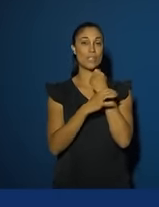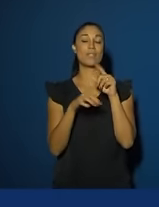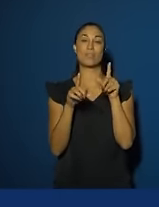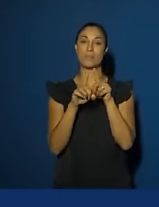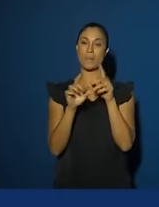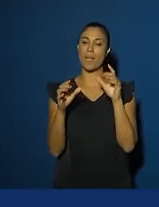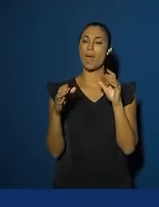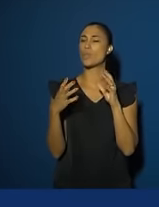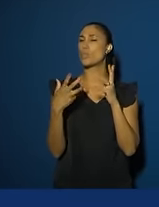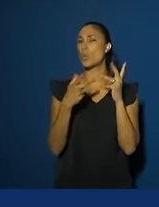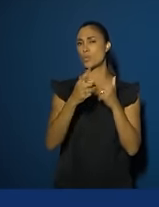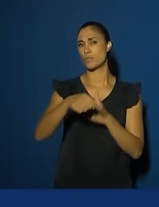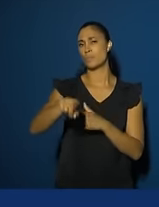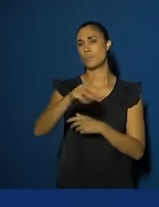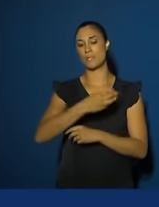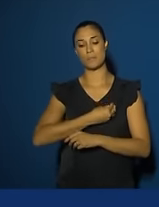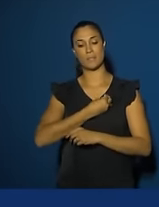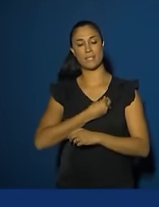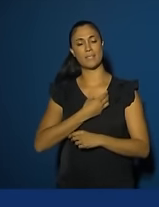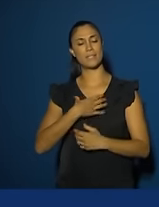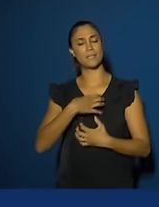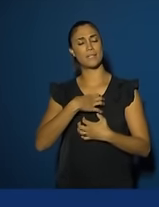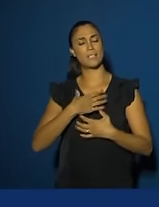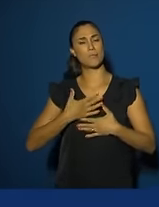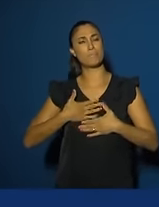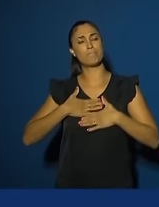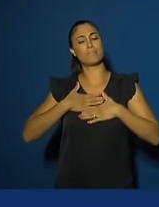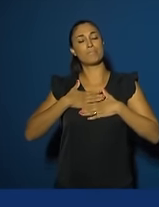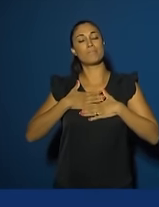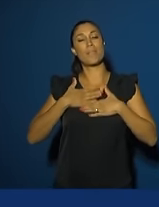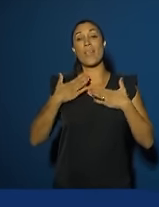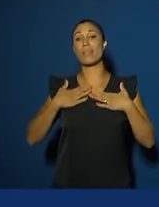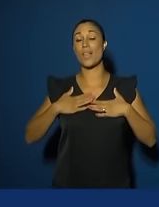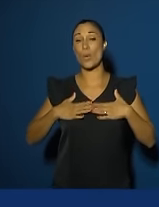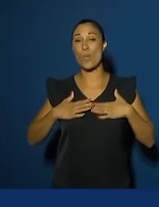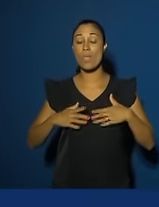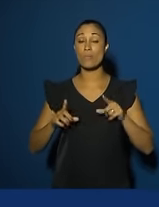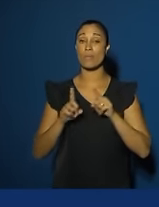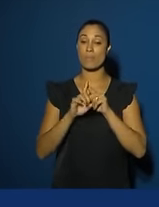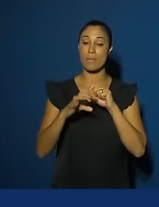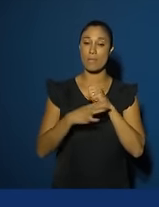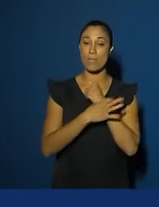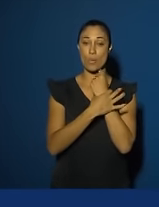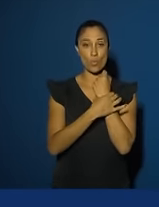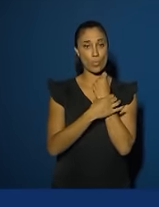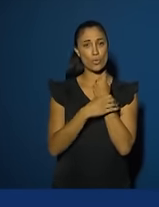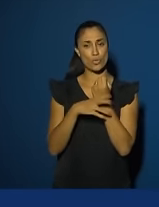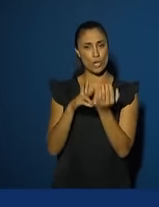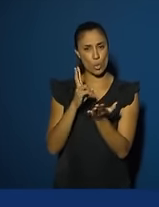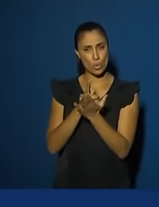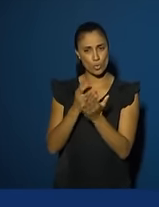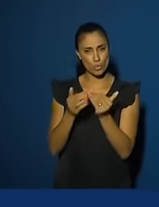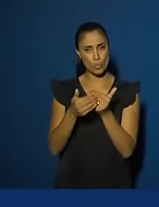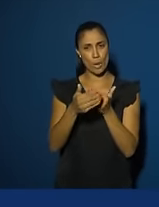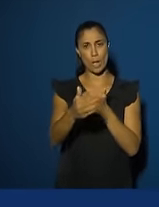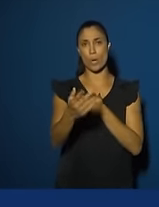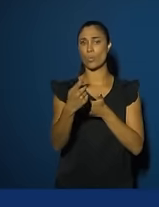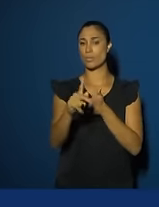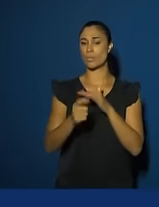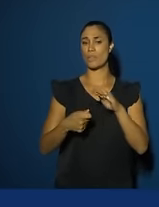de todos os presentes se sentem muito tranquilos e muito seguros de em frente com seus